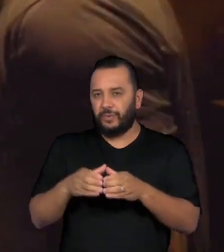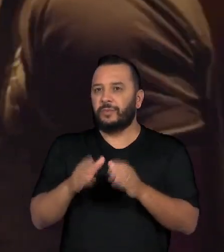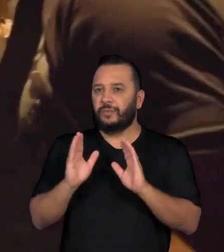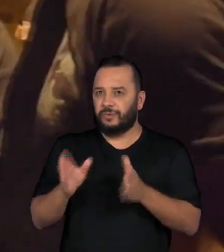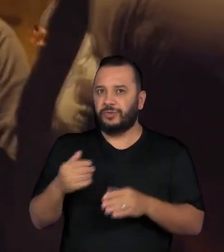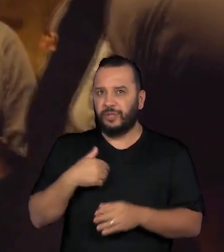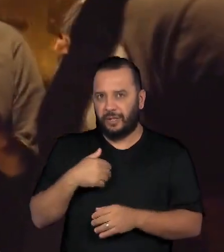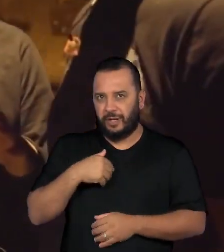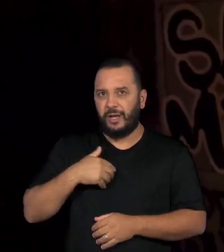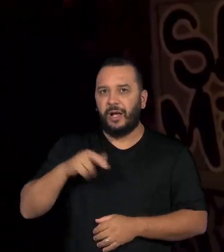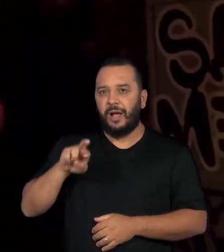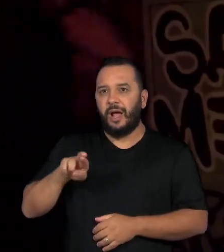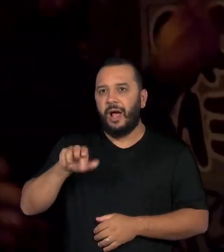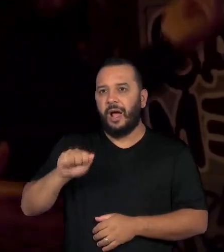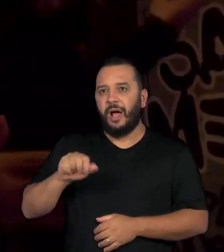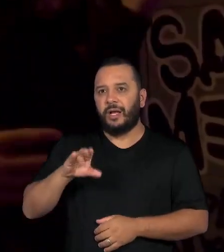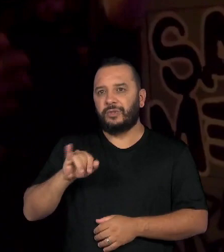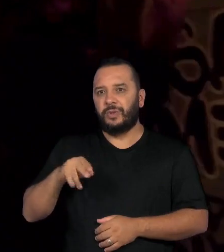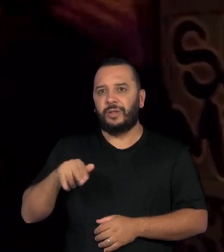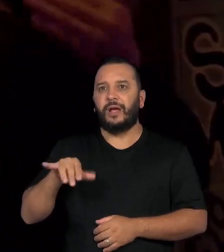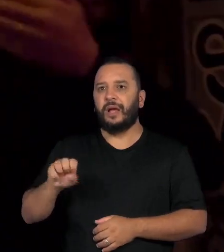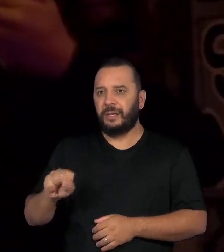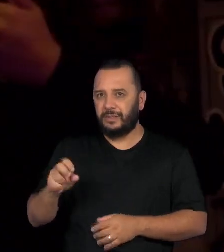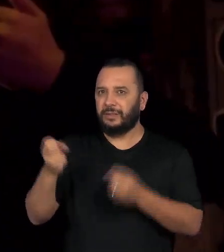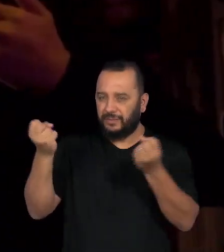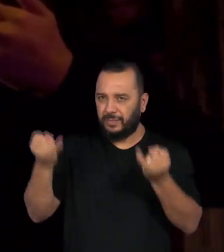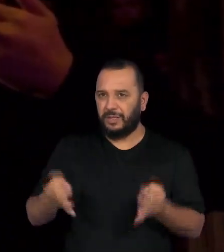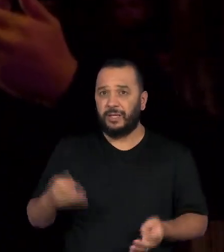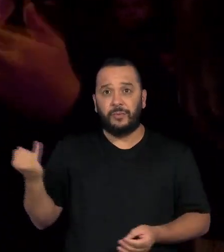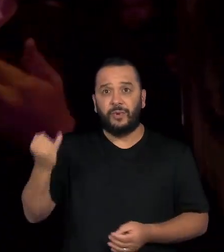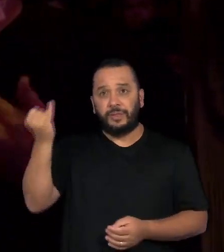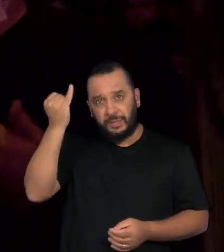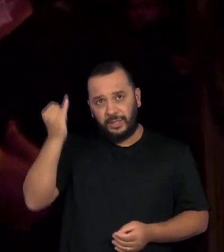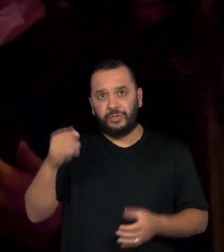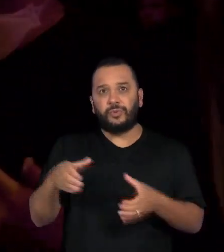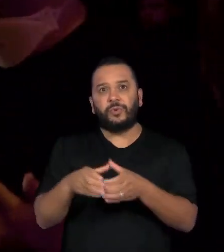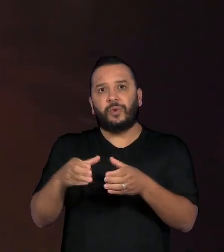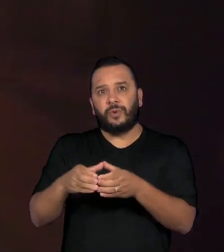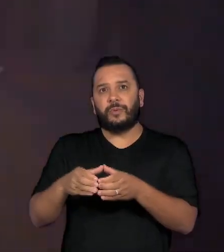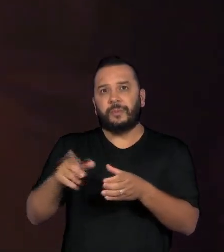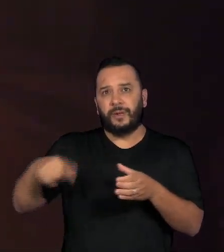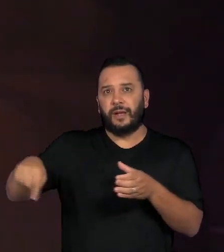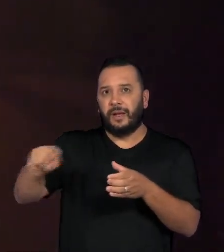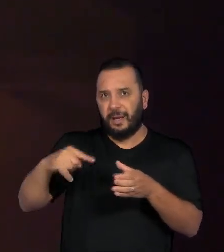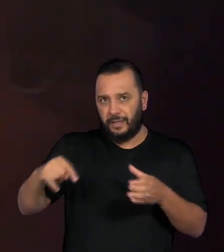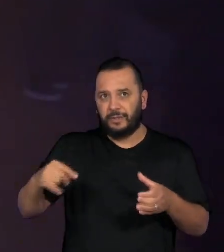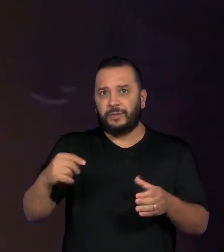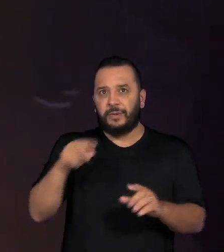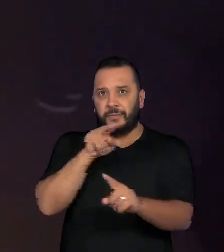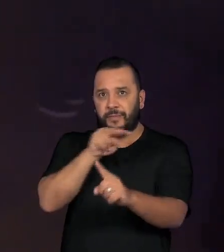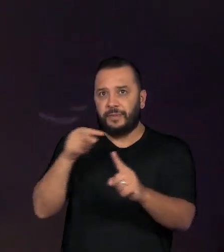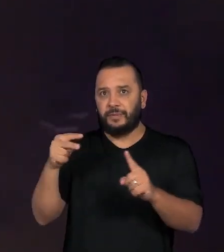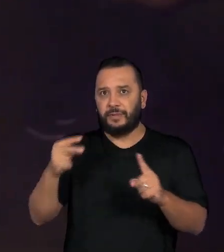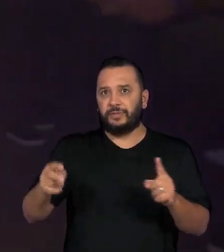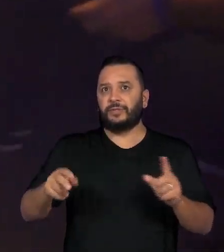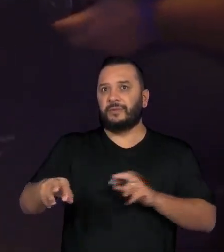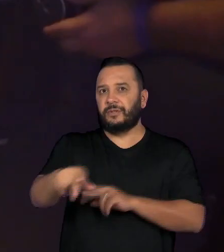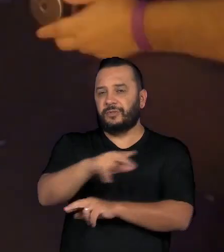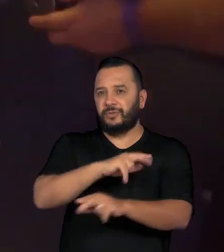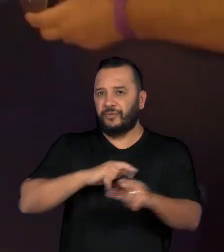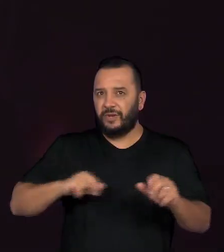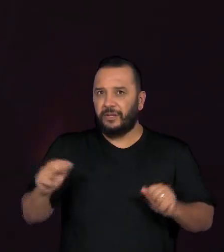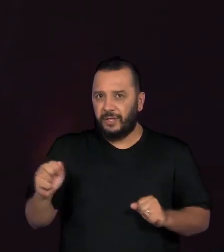de vezes as pessoas falando sobre a importância do Racionais para elas de várias formas diferentes. Racionais é minha